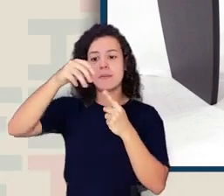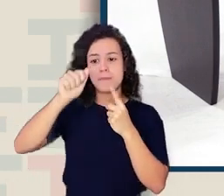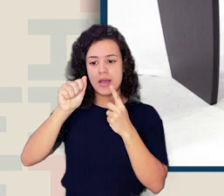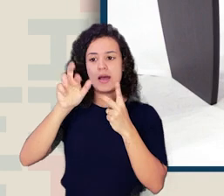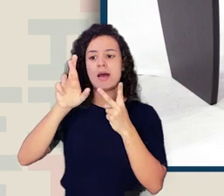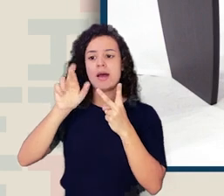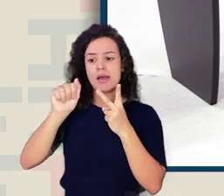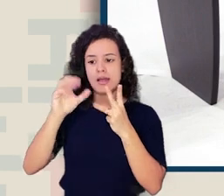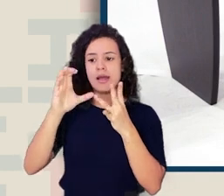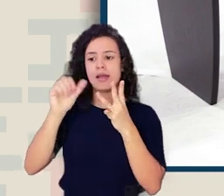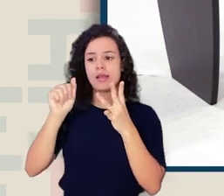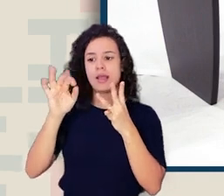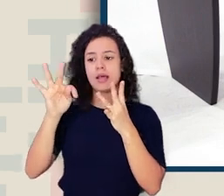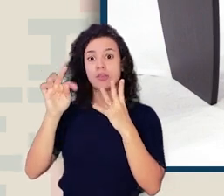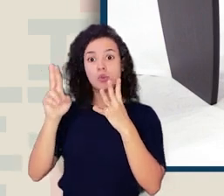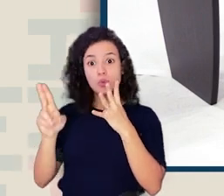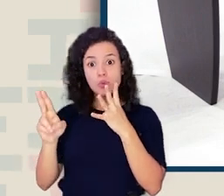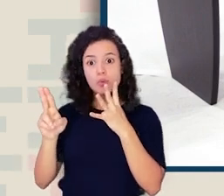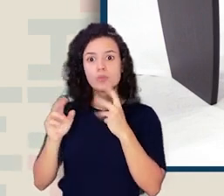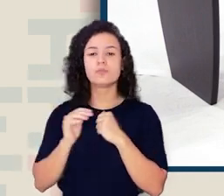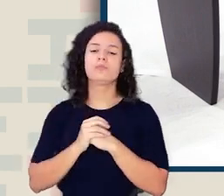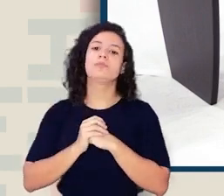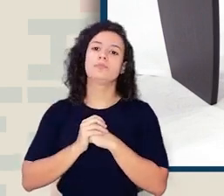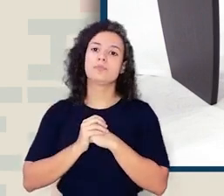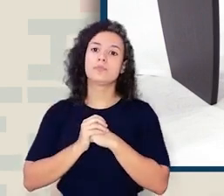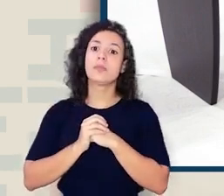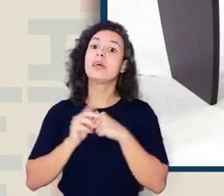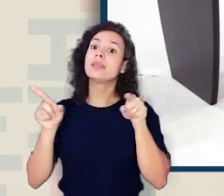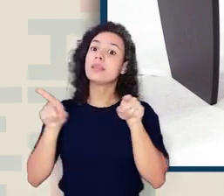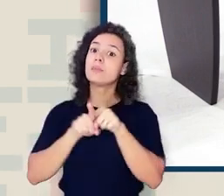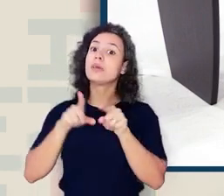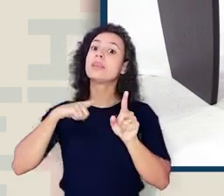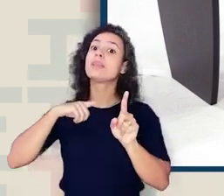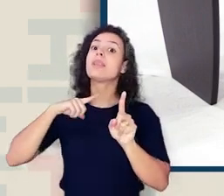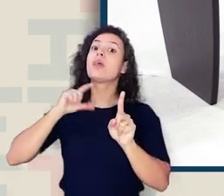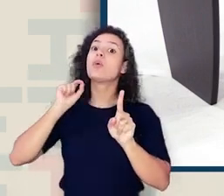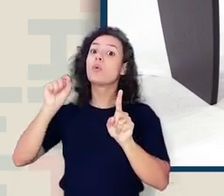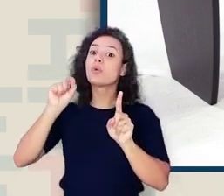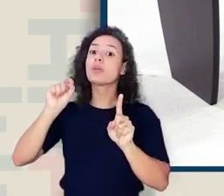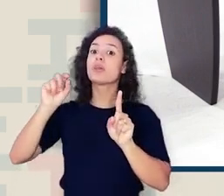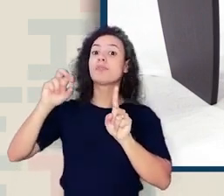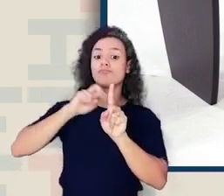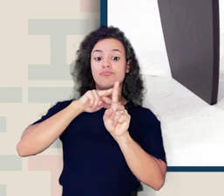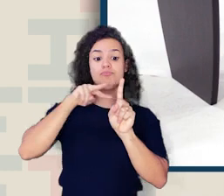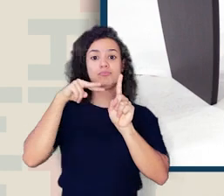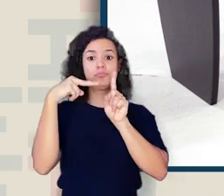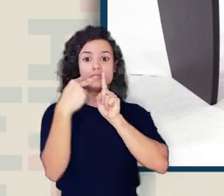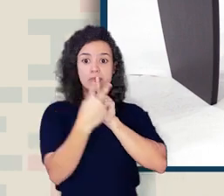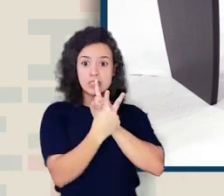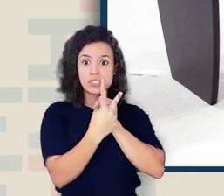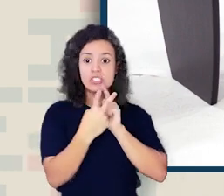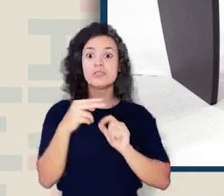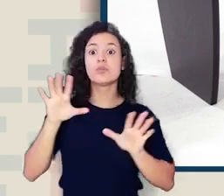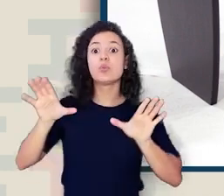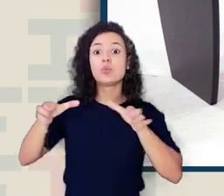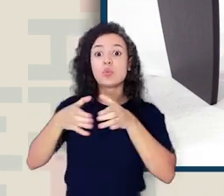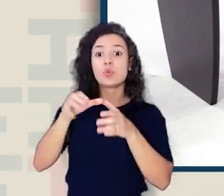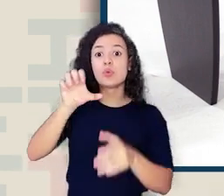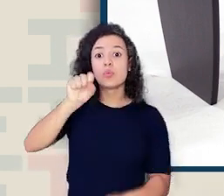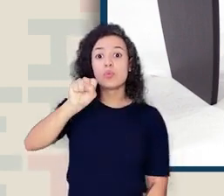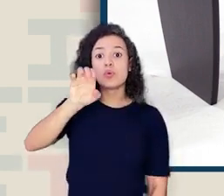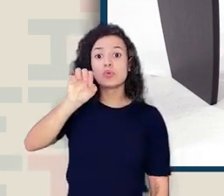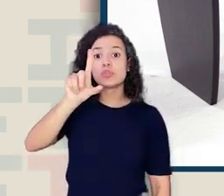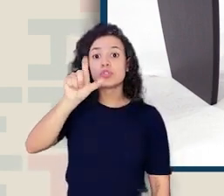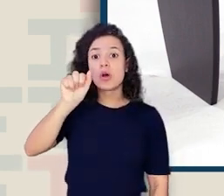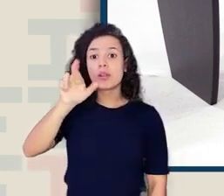base, chamada de maracatu, eu vou também trazer uma perspectiva dessa do maracatu